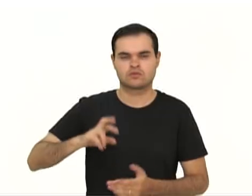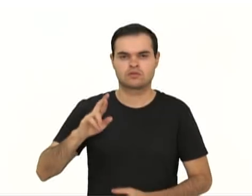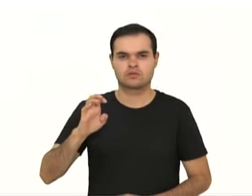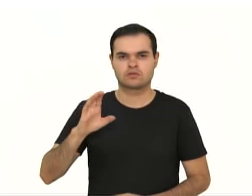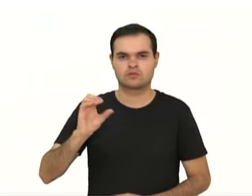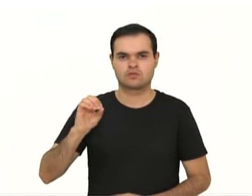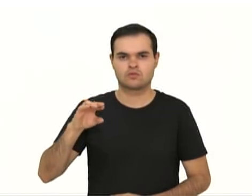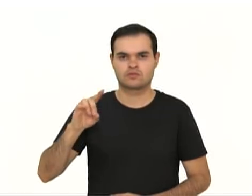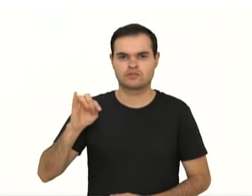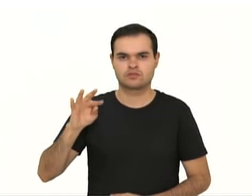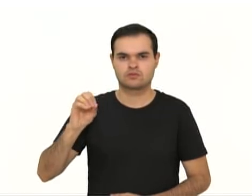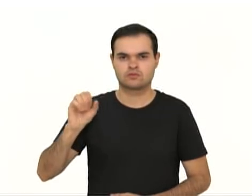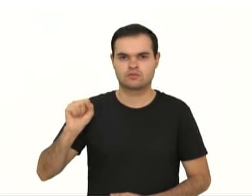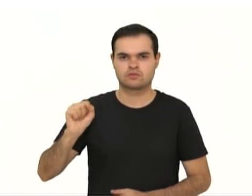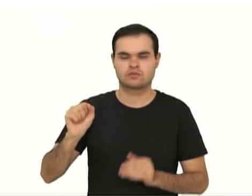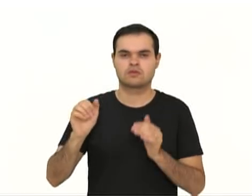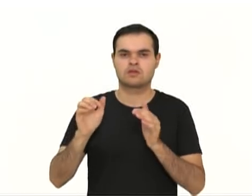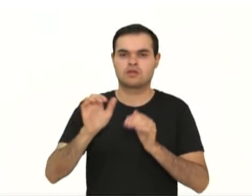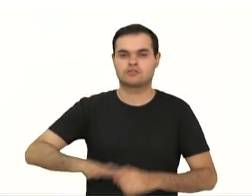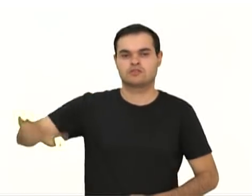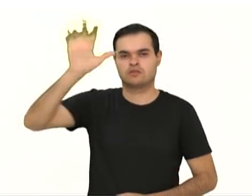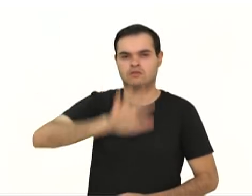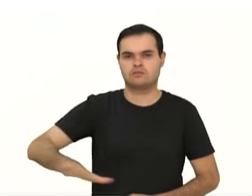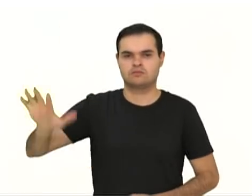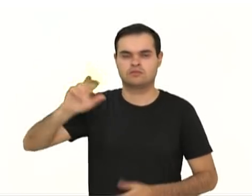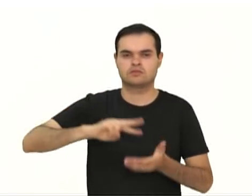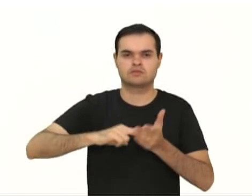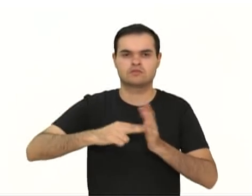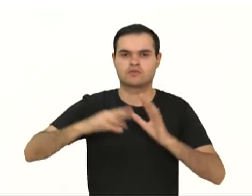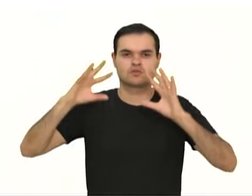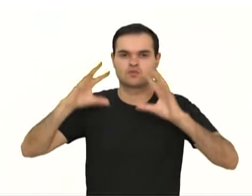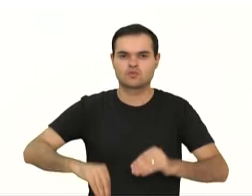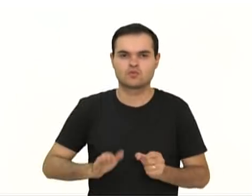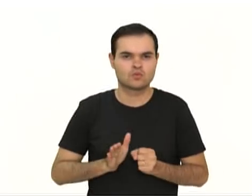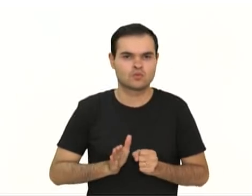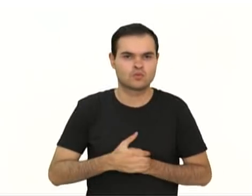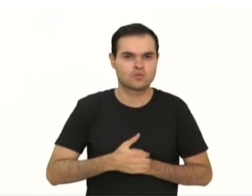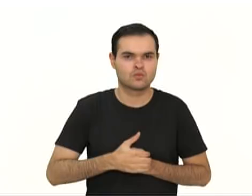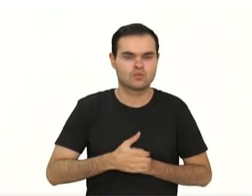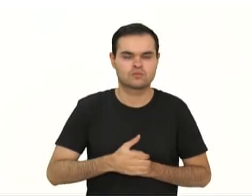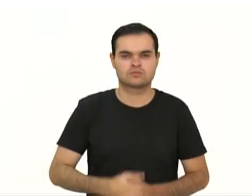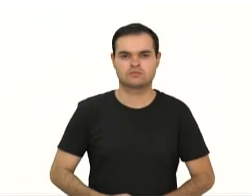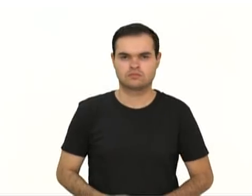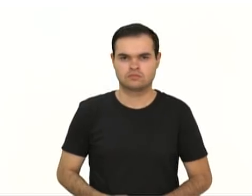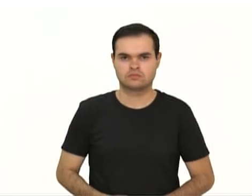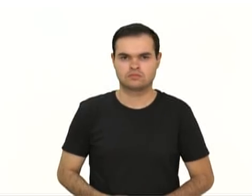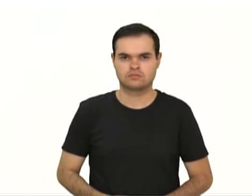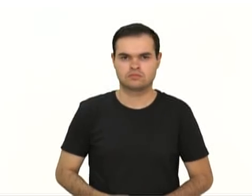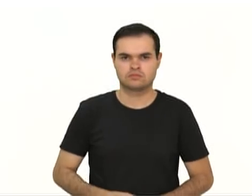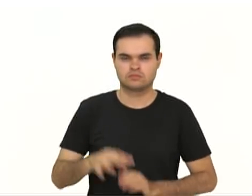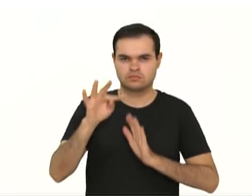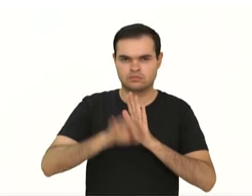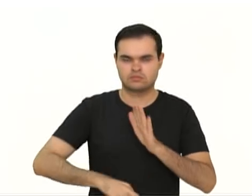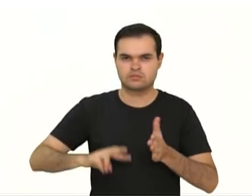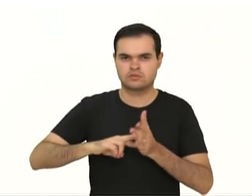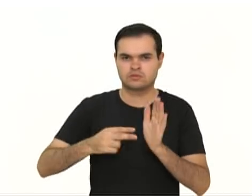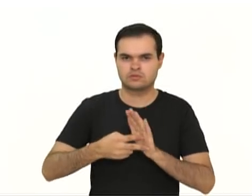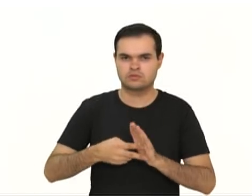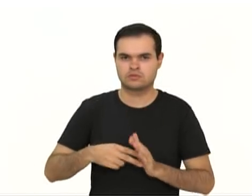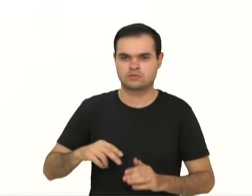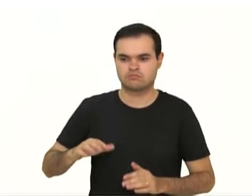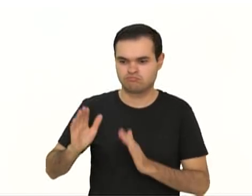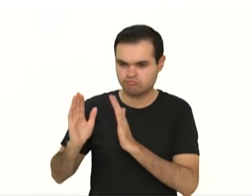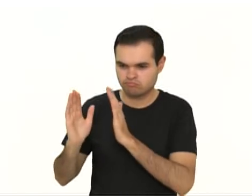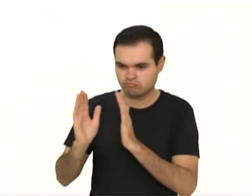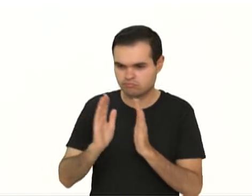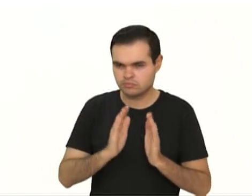em seu sentido mais amplo, pode significar tudo o que está oculto. Nesse texto, refere-se às partes escondidas